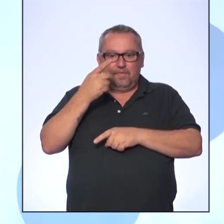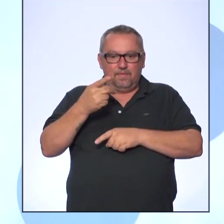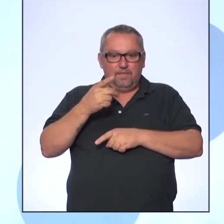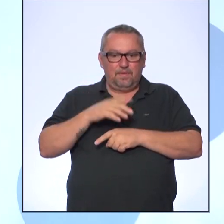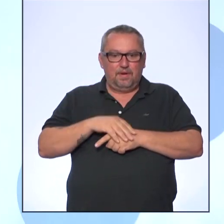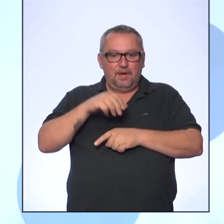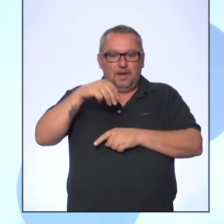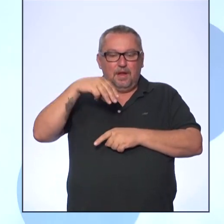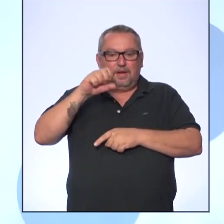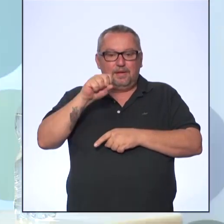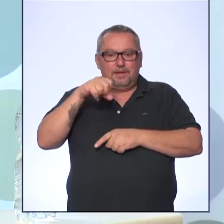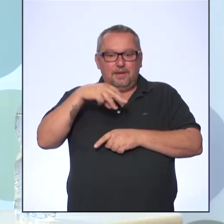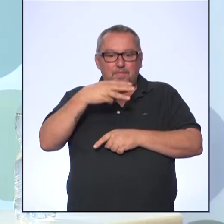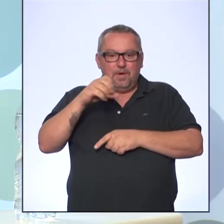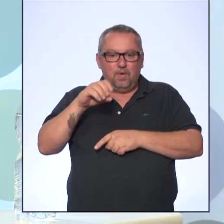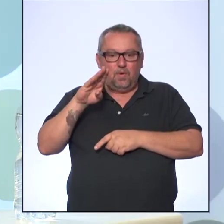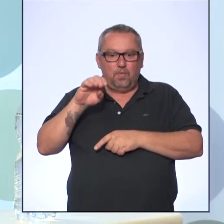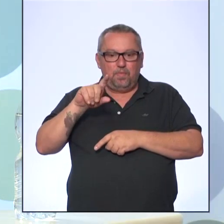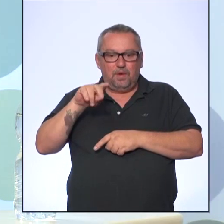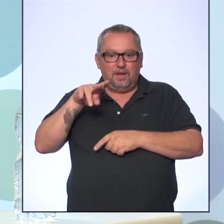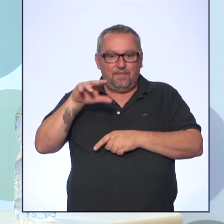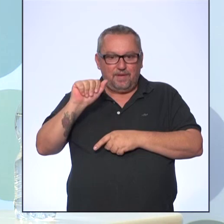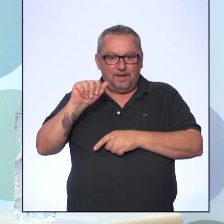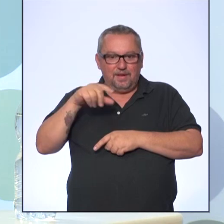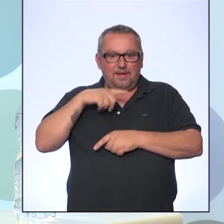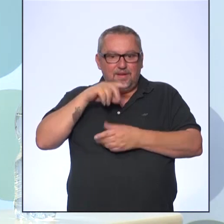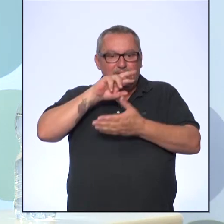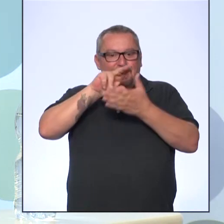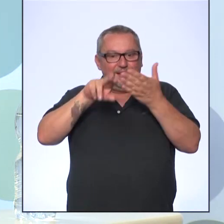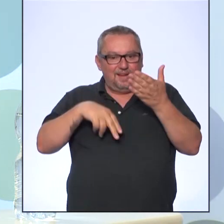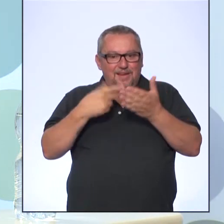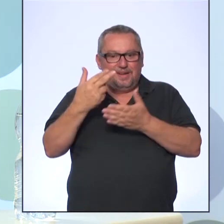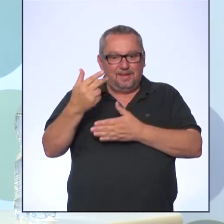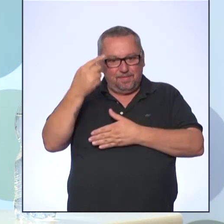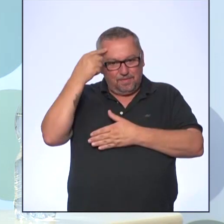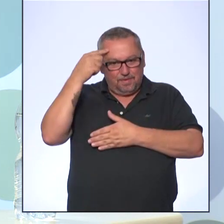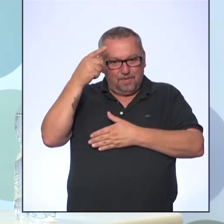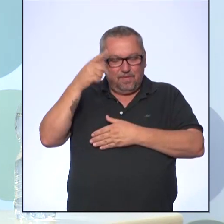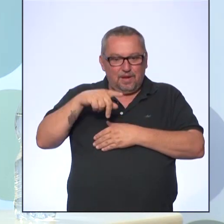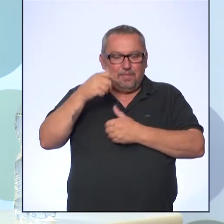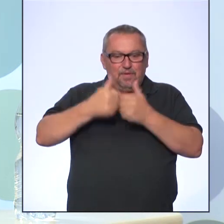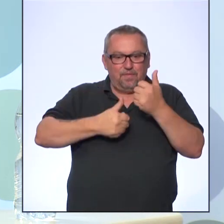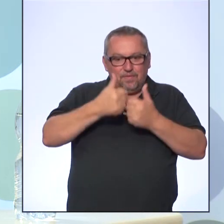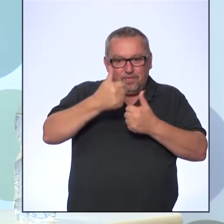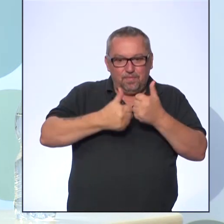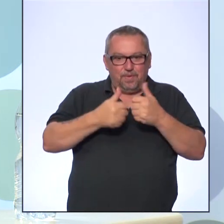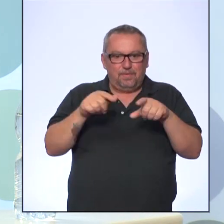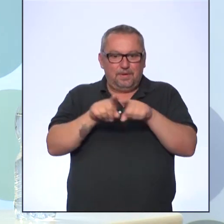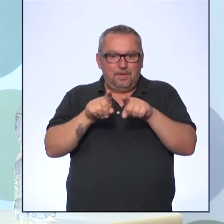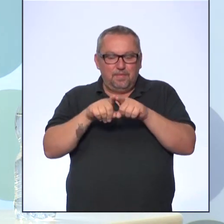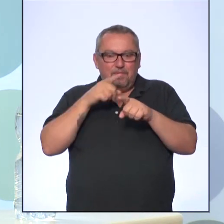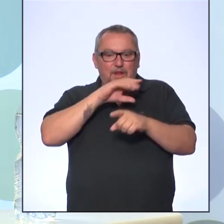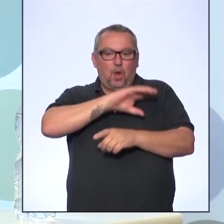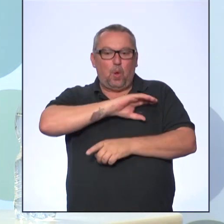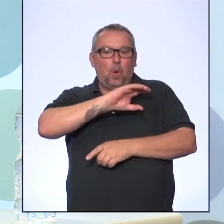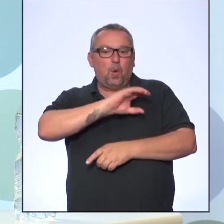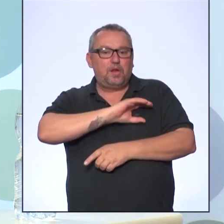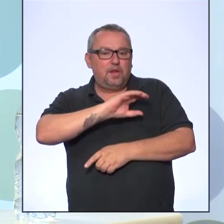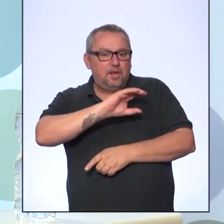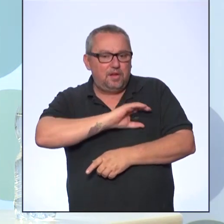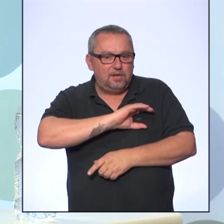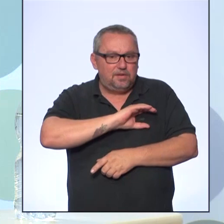Bolívar. Sim, tivemos várias respostas. Eu esperava que vocês fossem falar mais de futebol, enfim, falar do